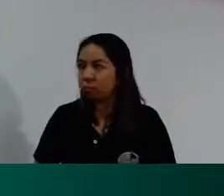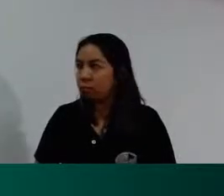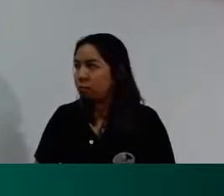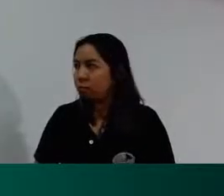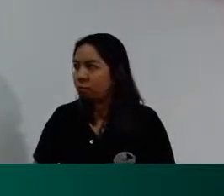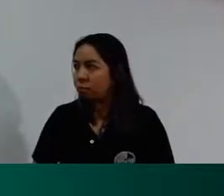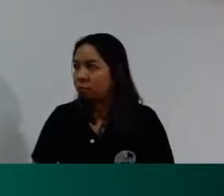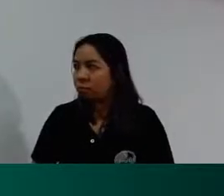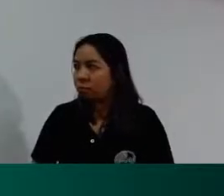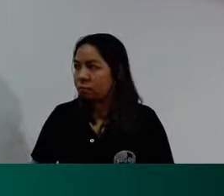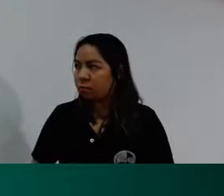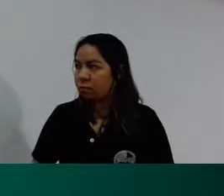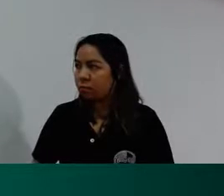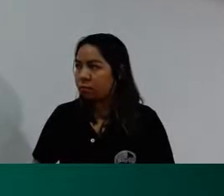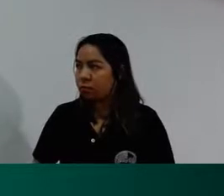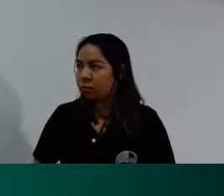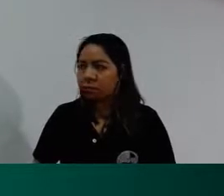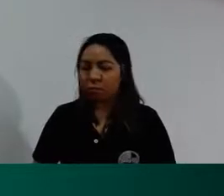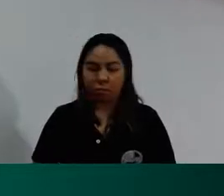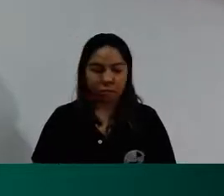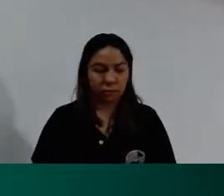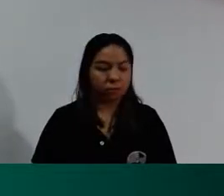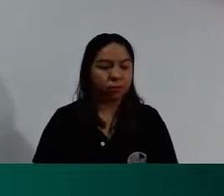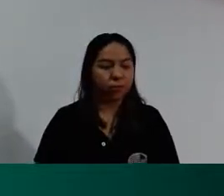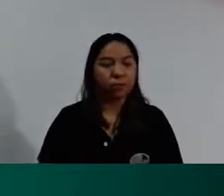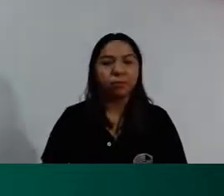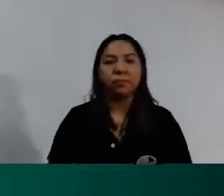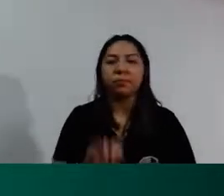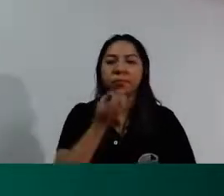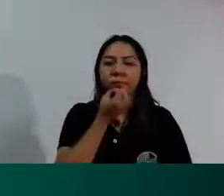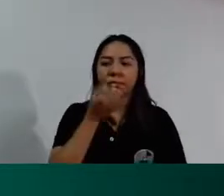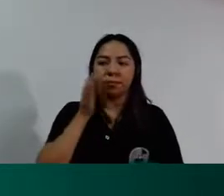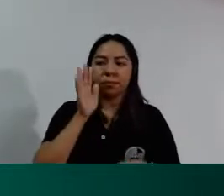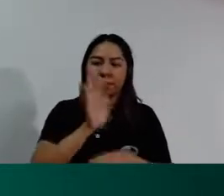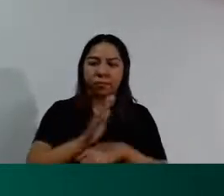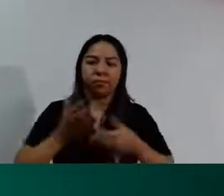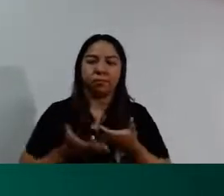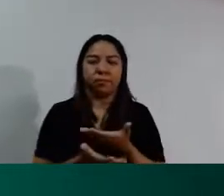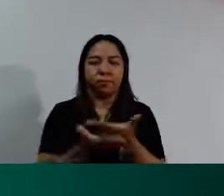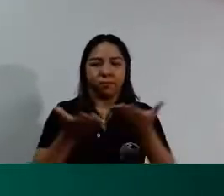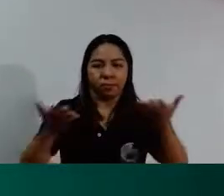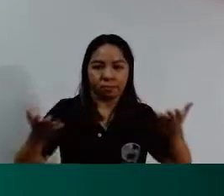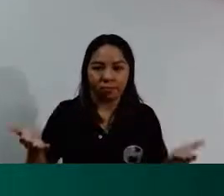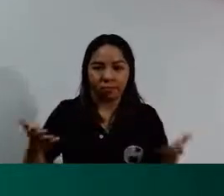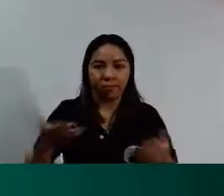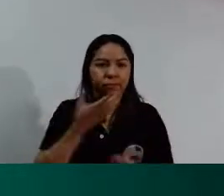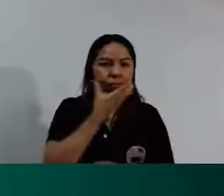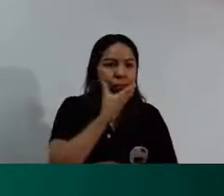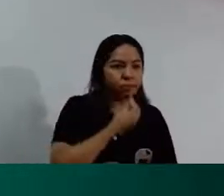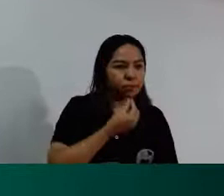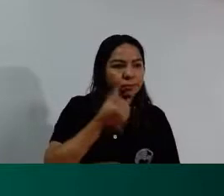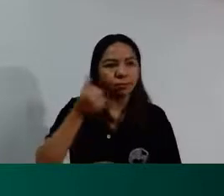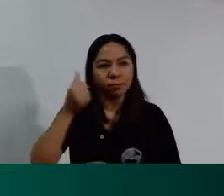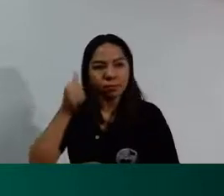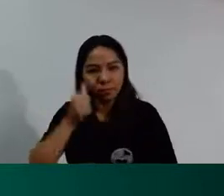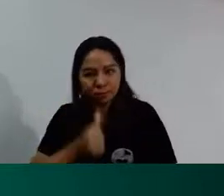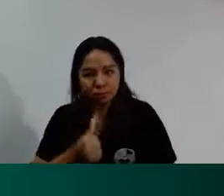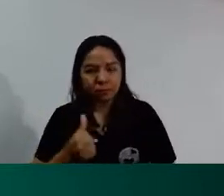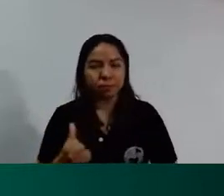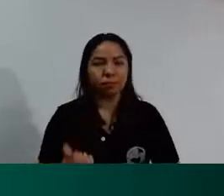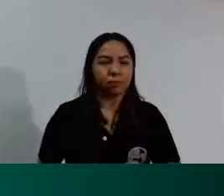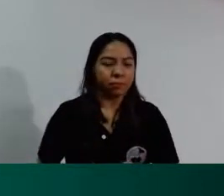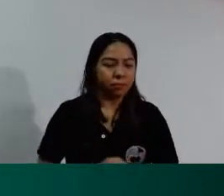o bom é boa tarde a todos boa tarde a todos